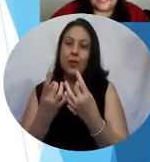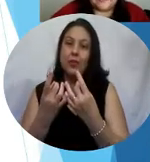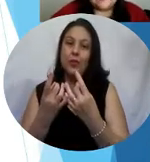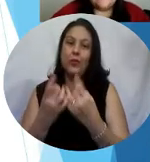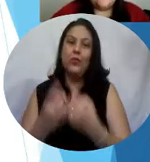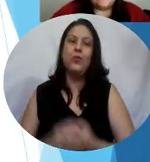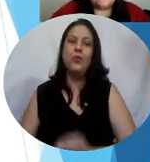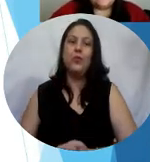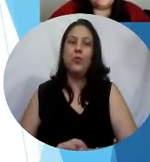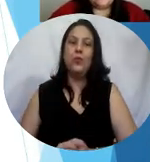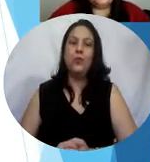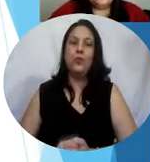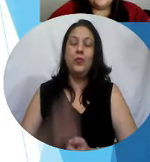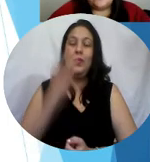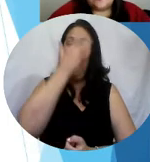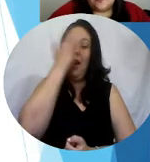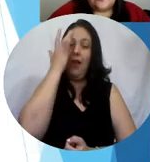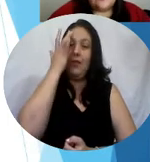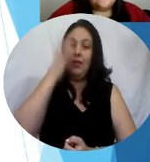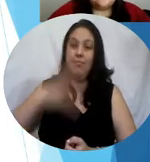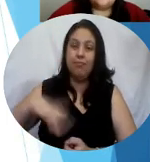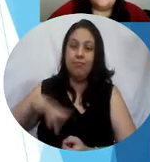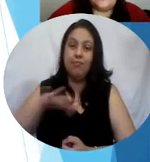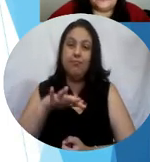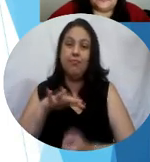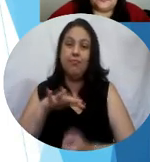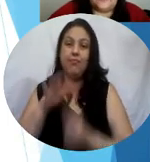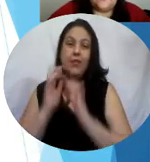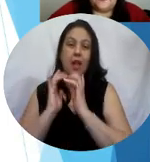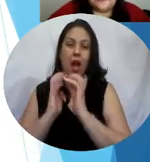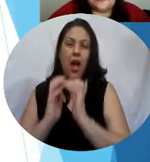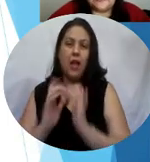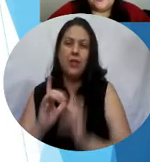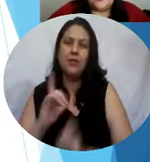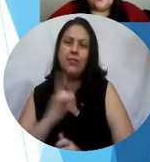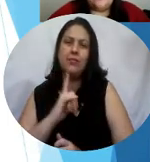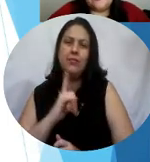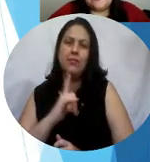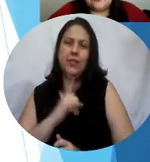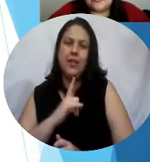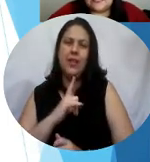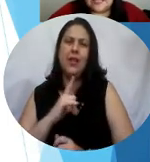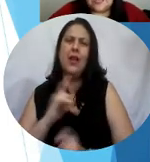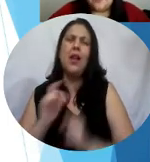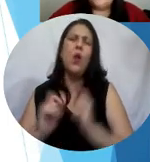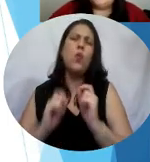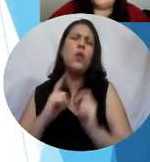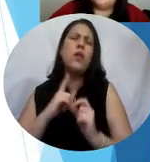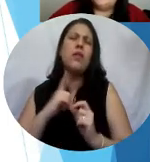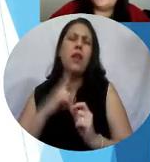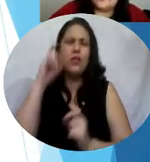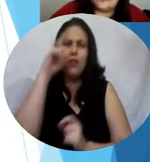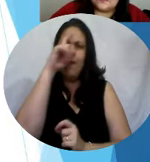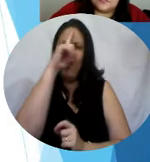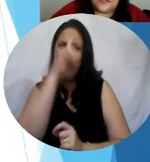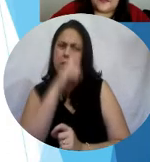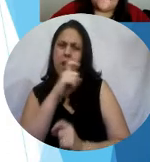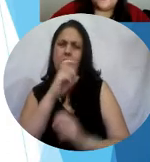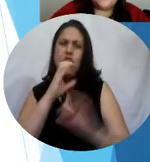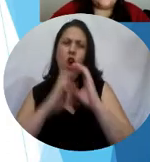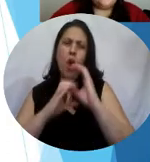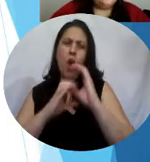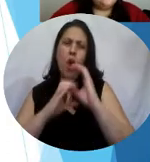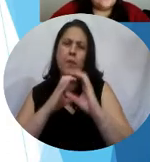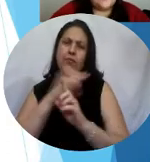nesses sinais? As pessoas com autismo, elas apresentam déficit persistente na comunicação social e interação